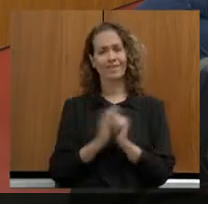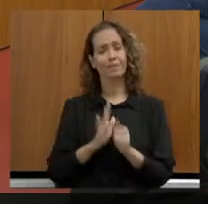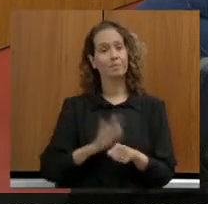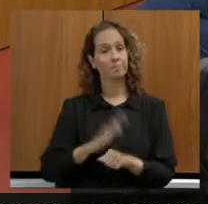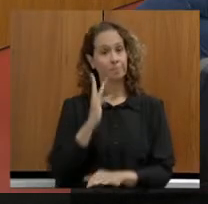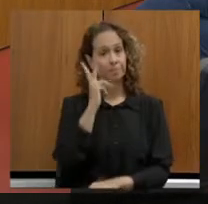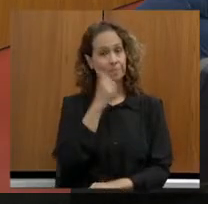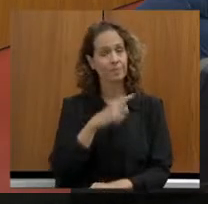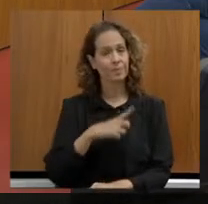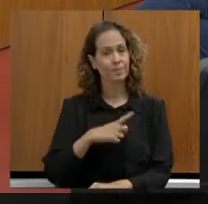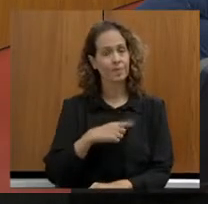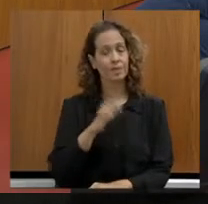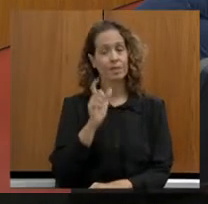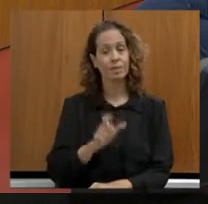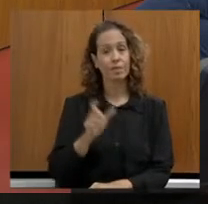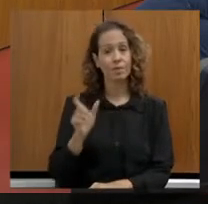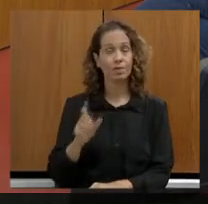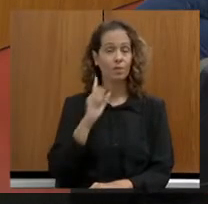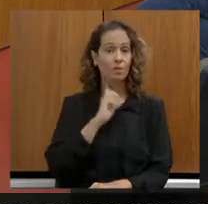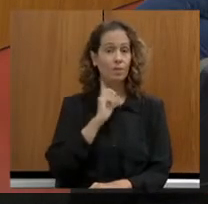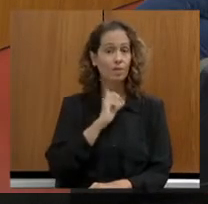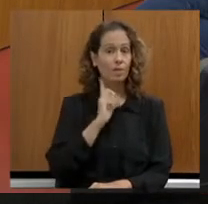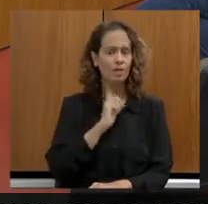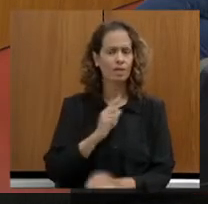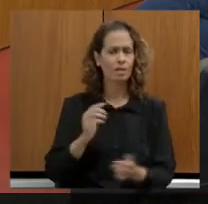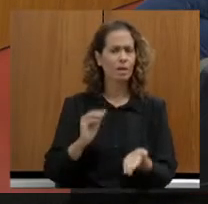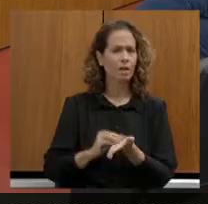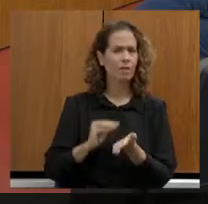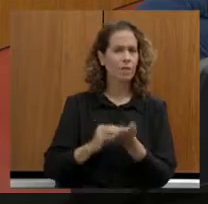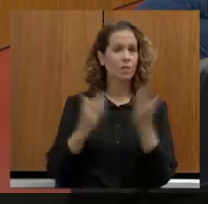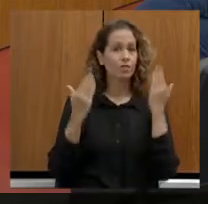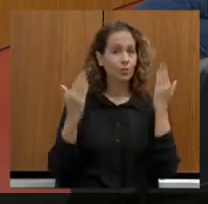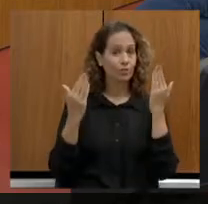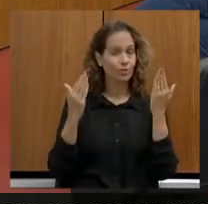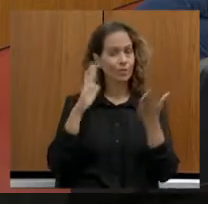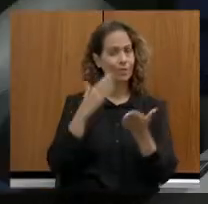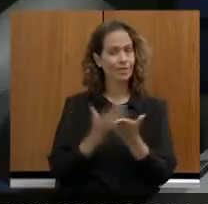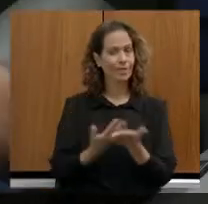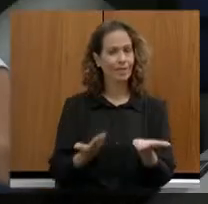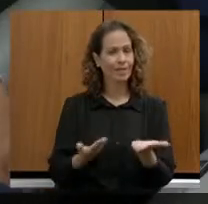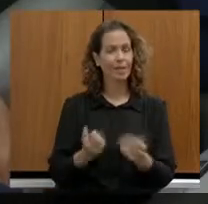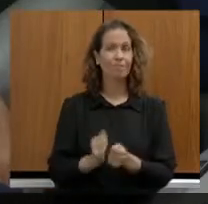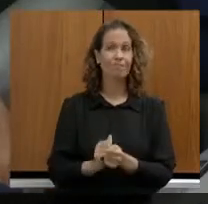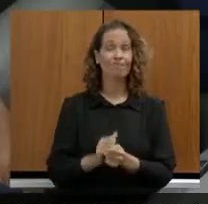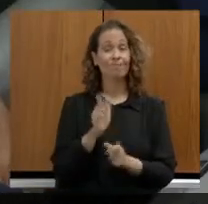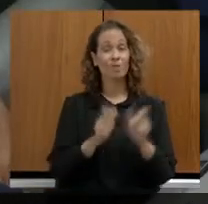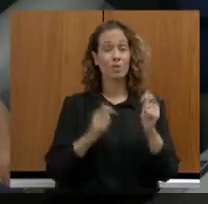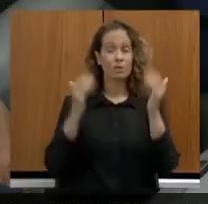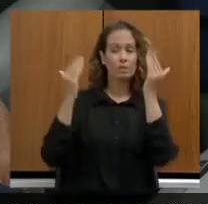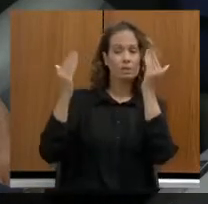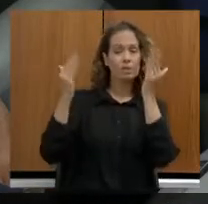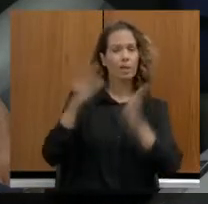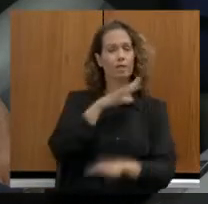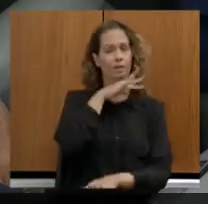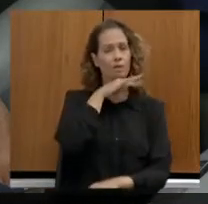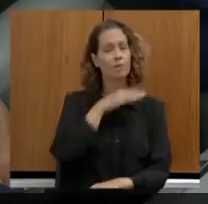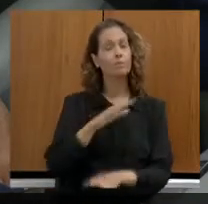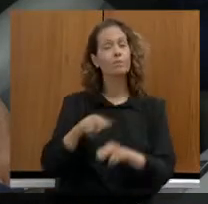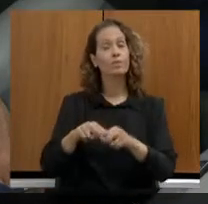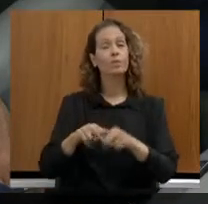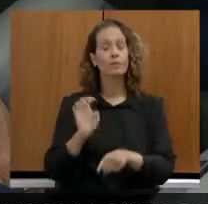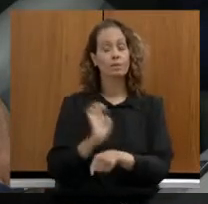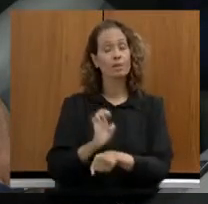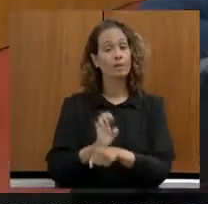linda que existe no Mineiro é a desconfiança né e é por isso que esse estado com a minha muito bem porque a gente